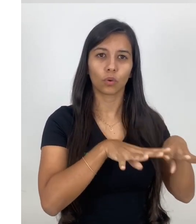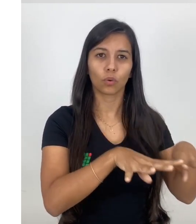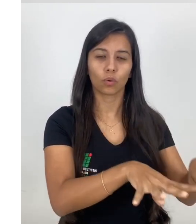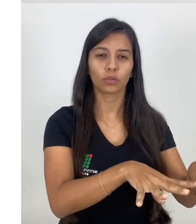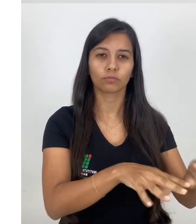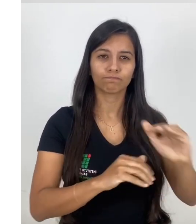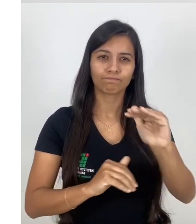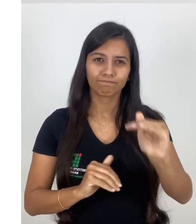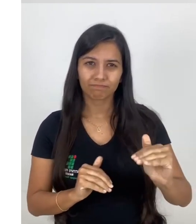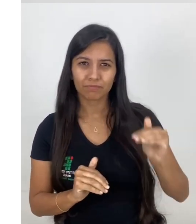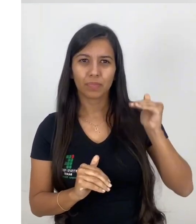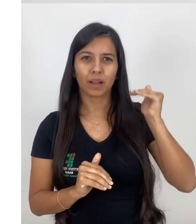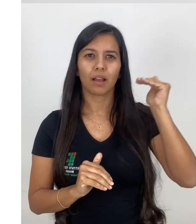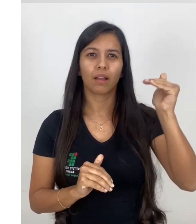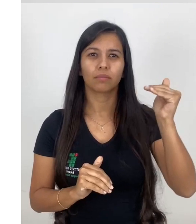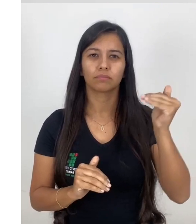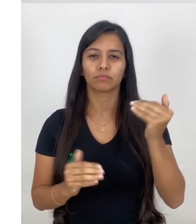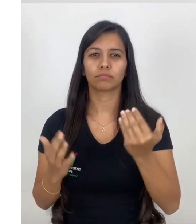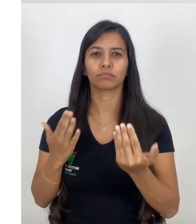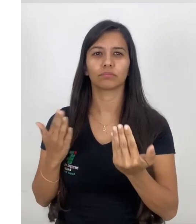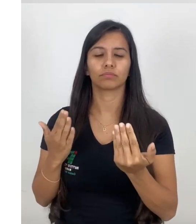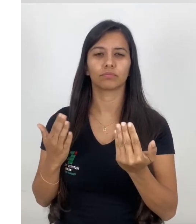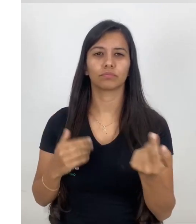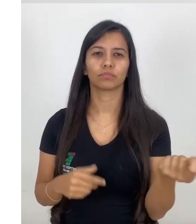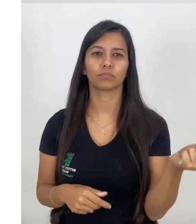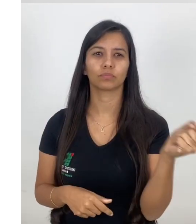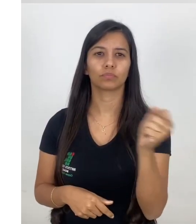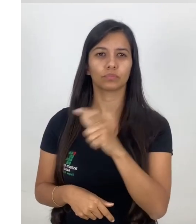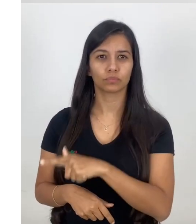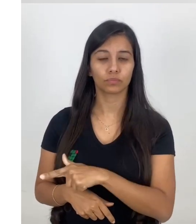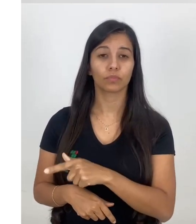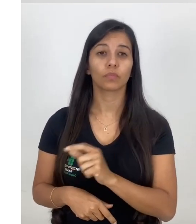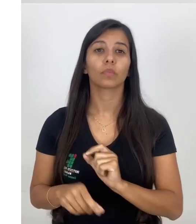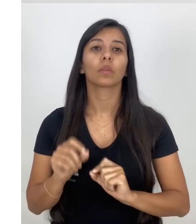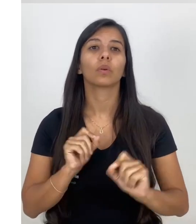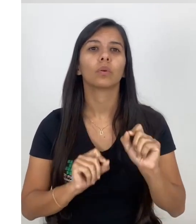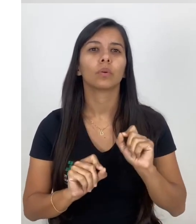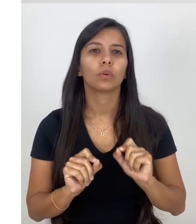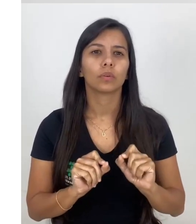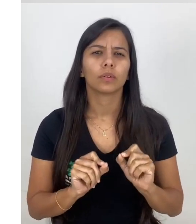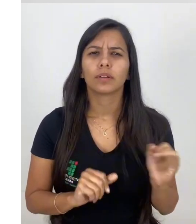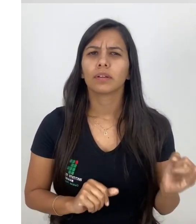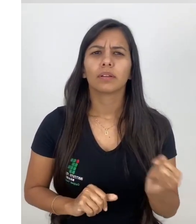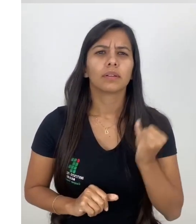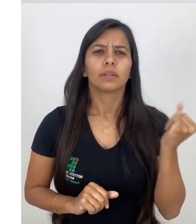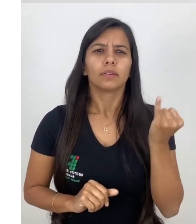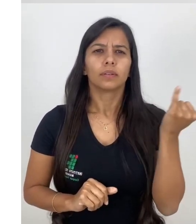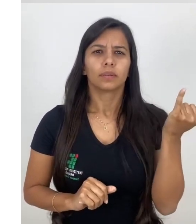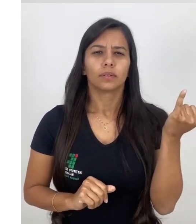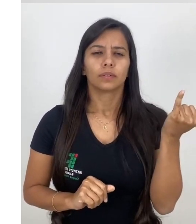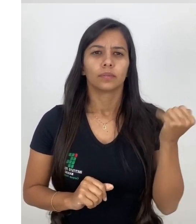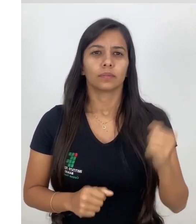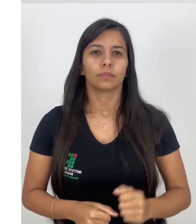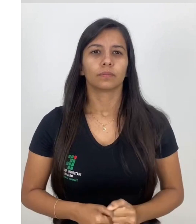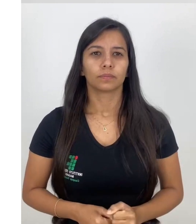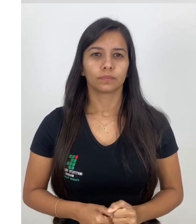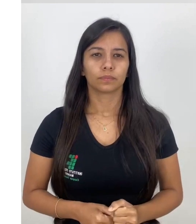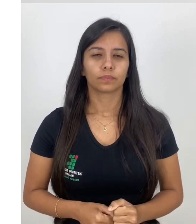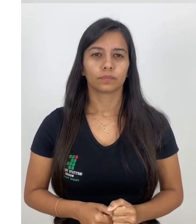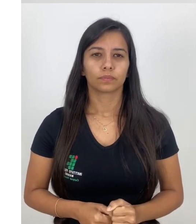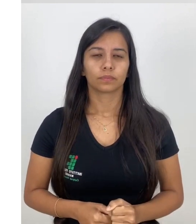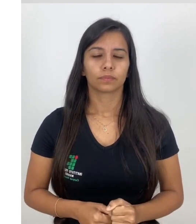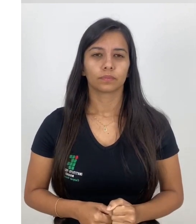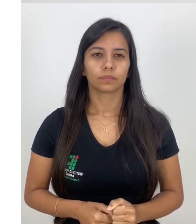quantidade muito superior de células do que a mitose, né? E qual seria então a